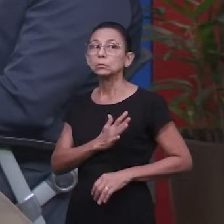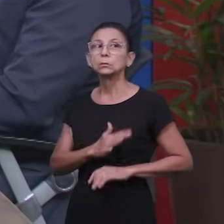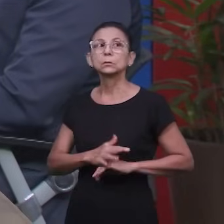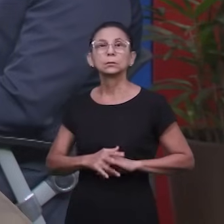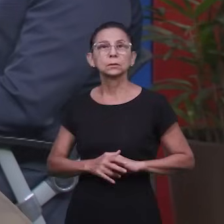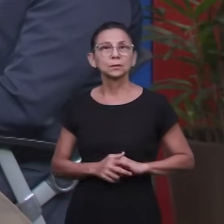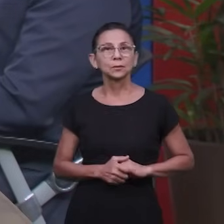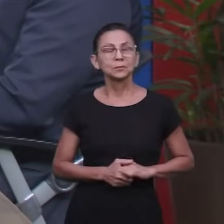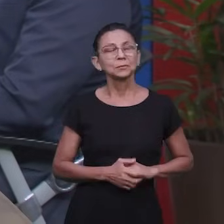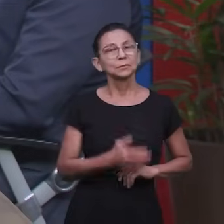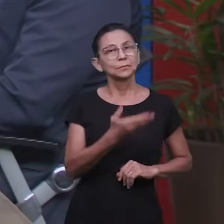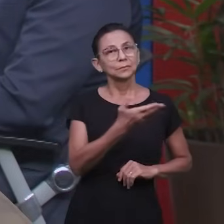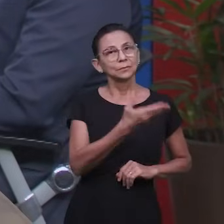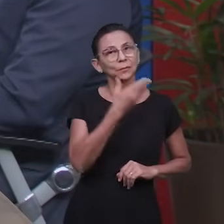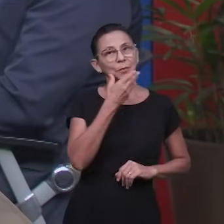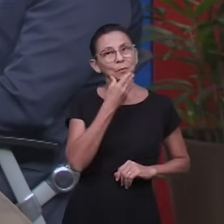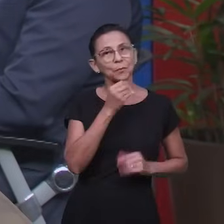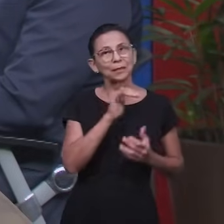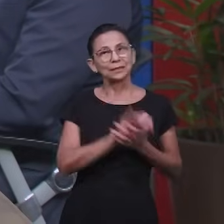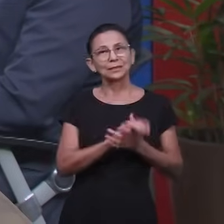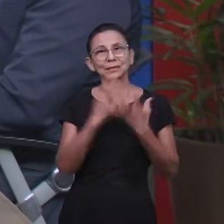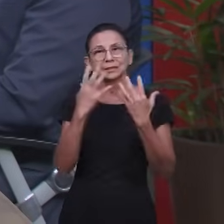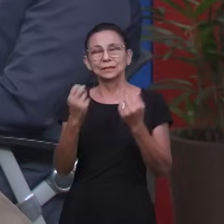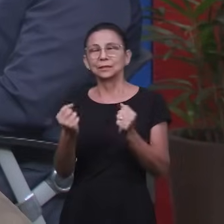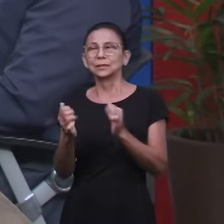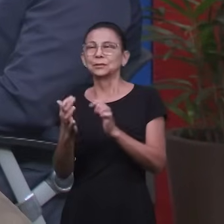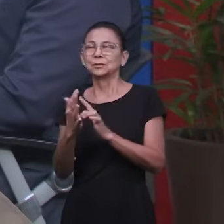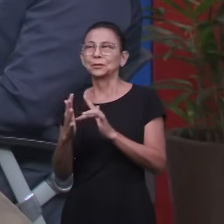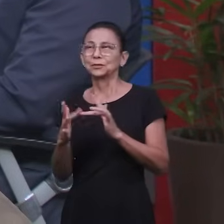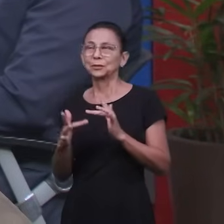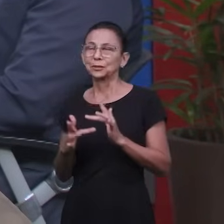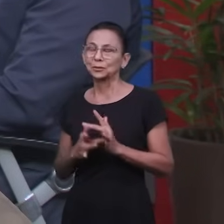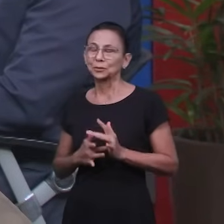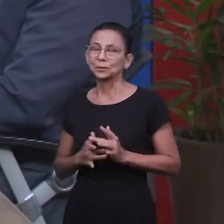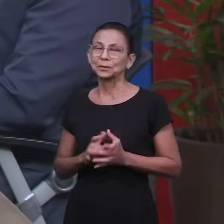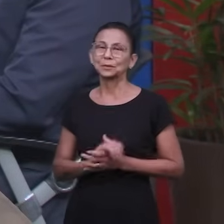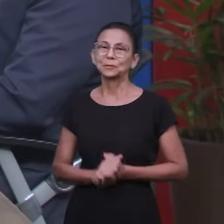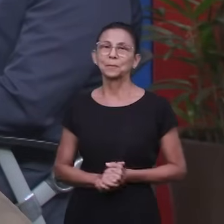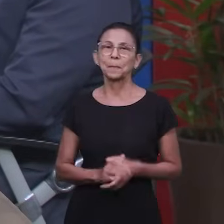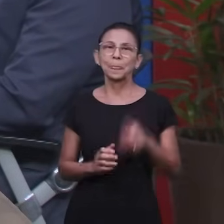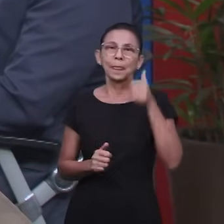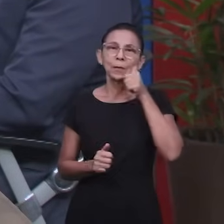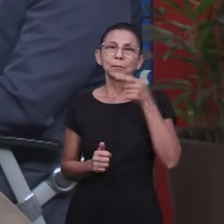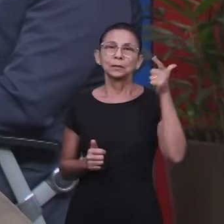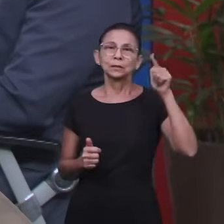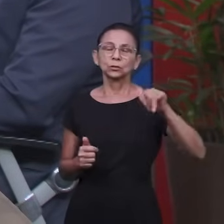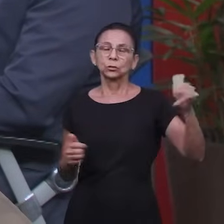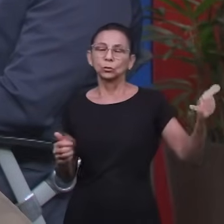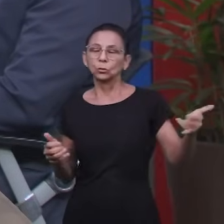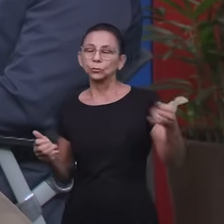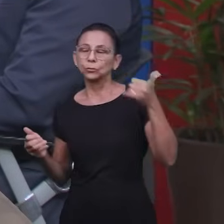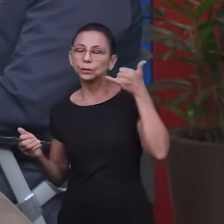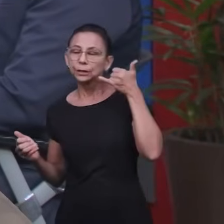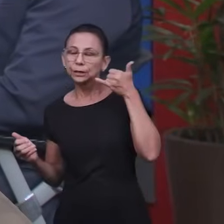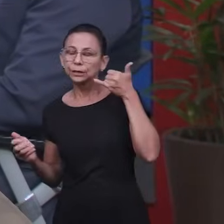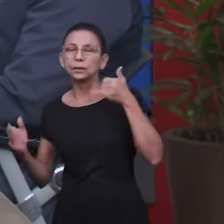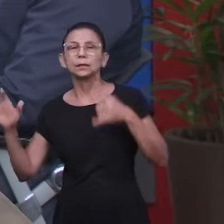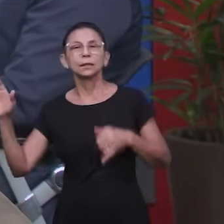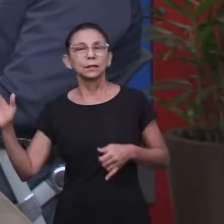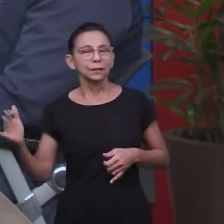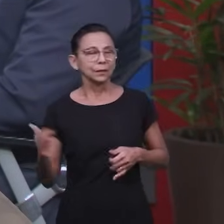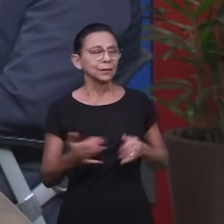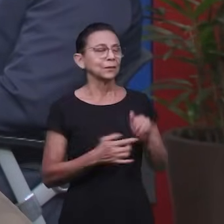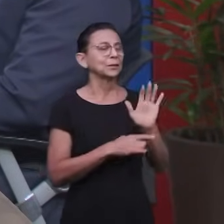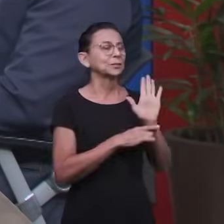mais uma vez, peguei o telefone do pastor, todo mundo faz isso, né? Passamos para a região, assistimos mais uns dias, como o